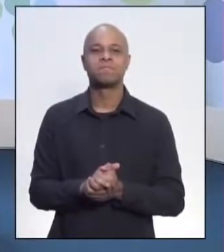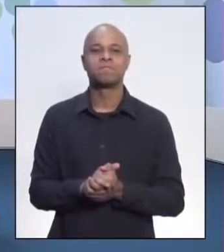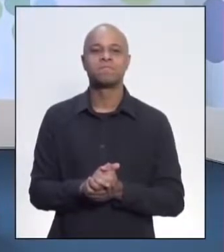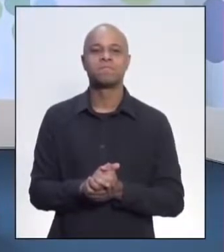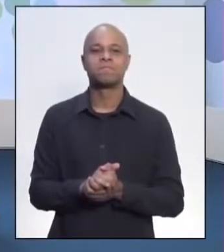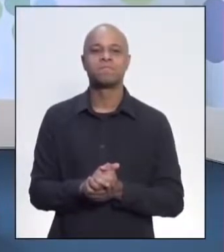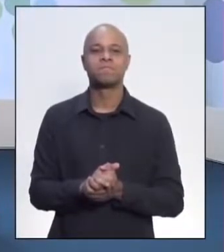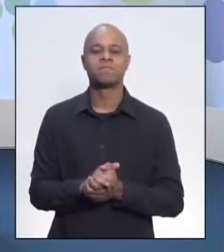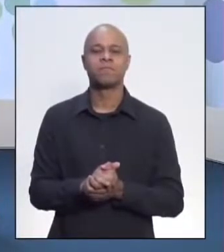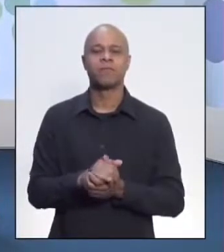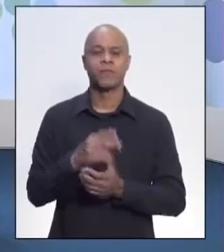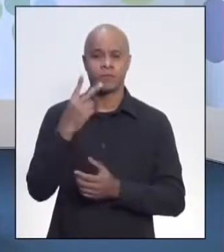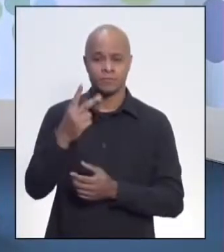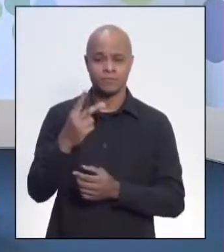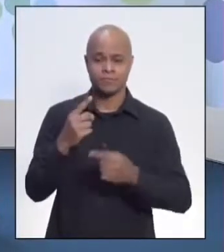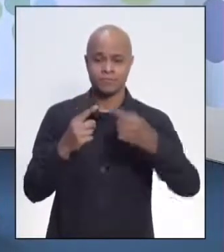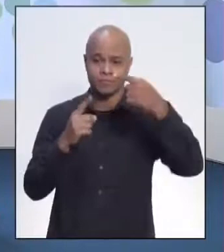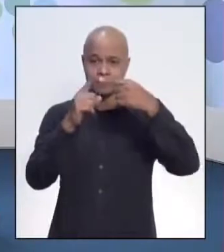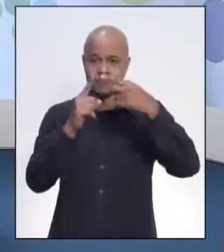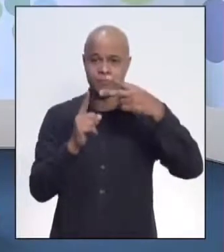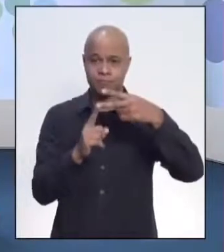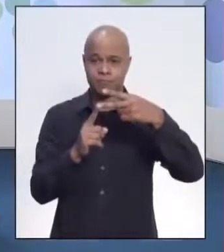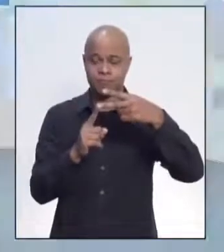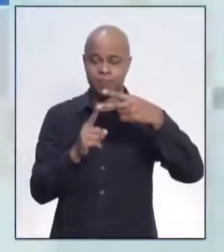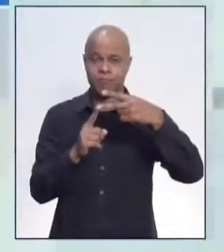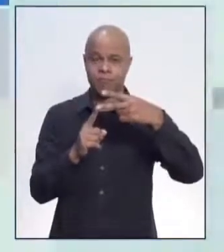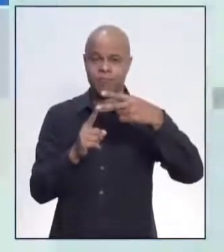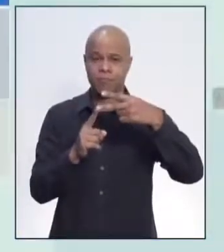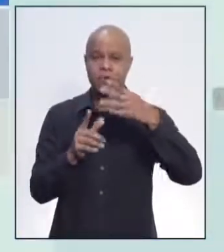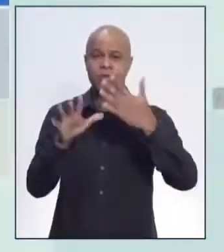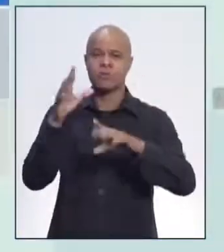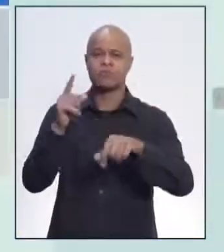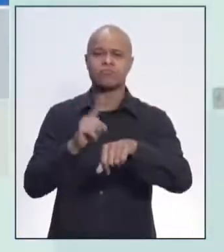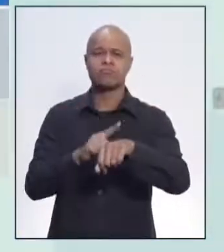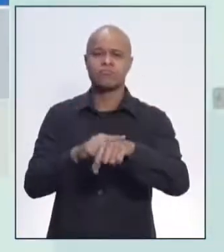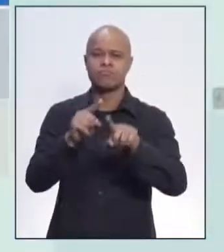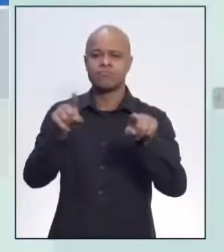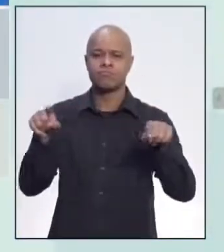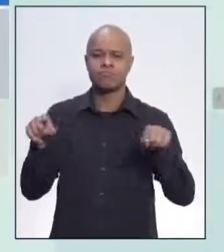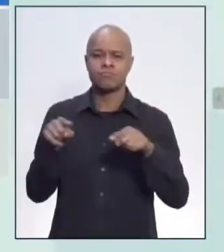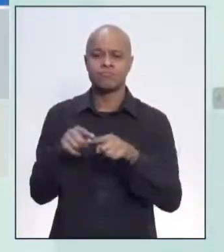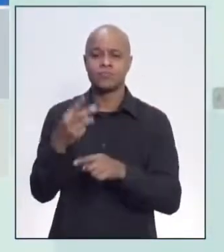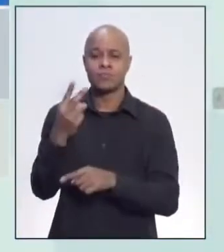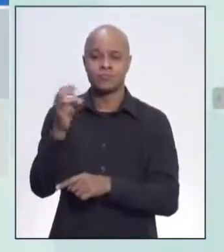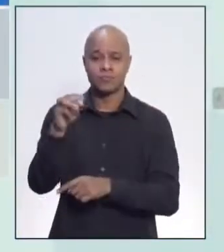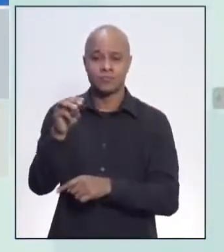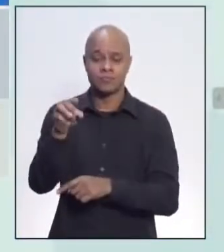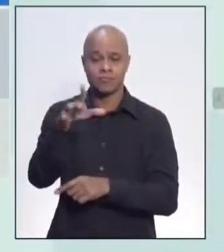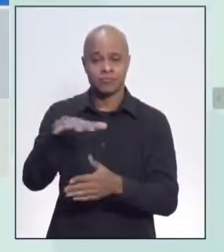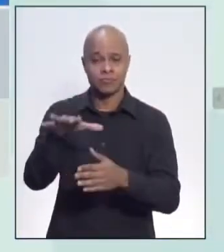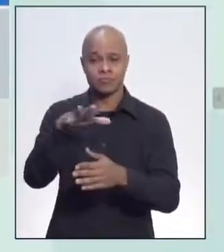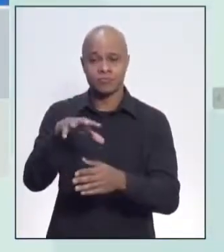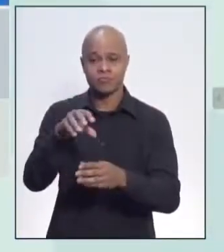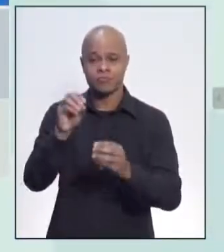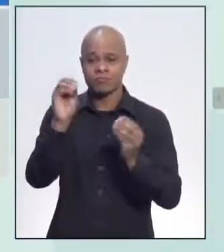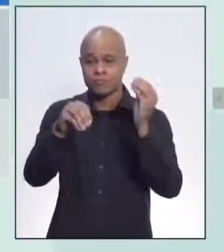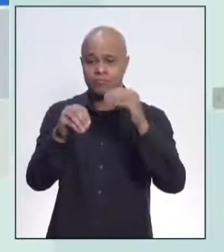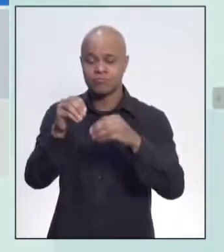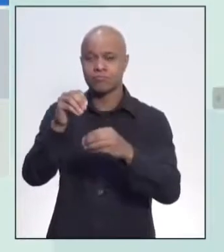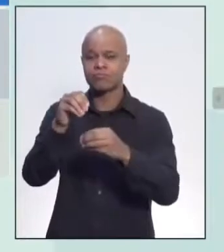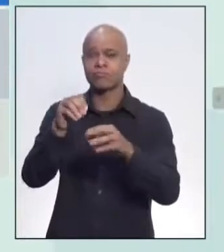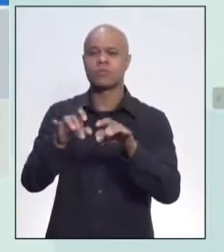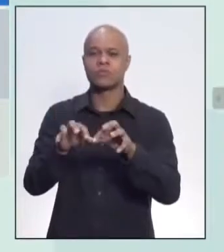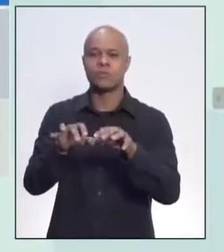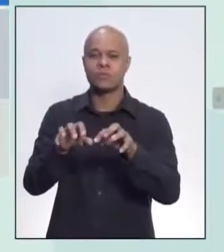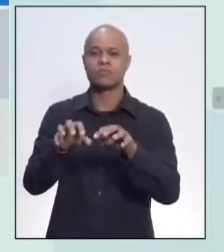do coco, qual o deslocamento, os níveis e o tempo. Eu vou dar 2 minutos para vocês irem escrevendo, tipo,